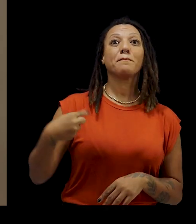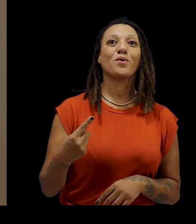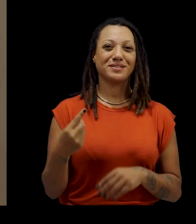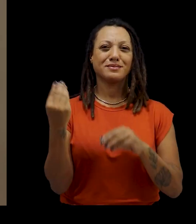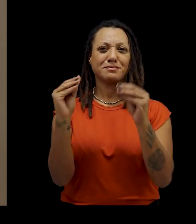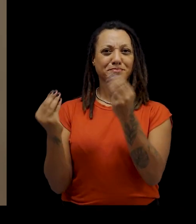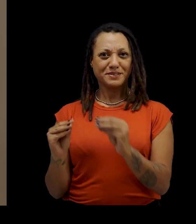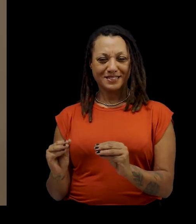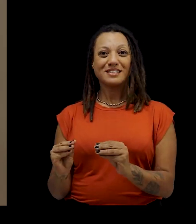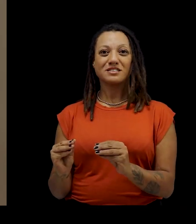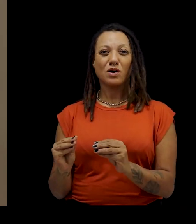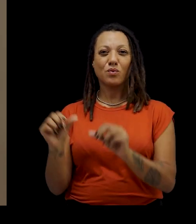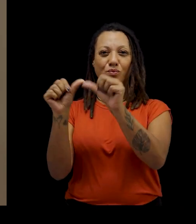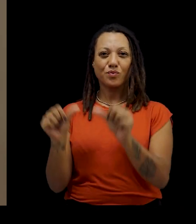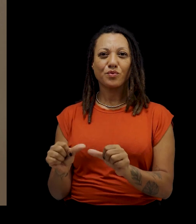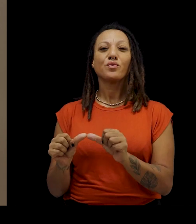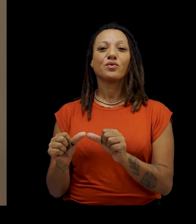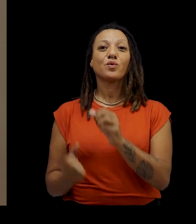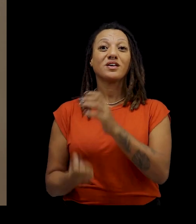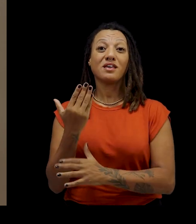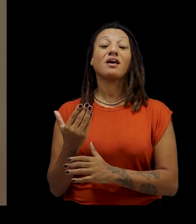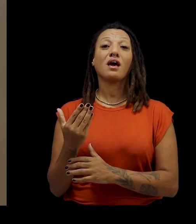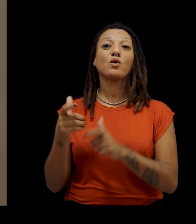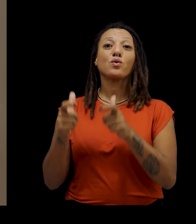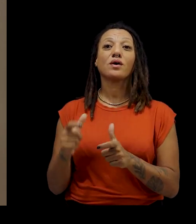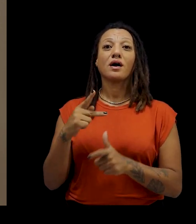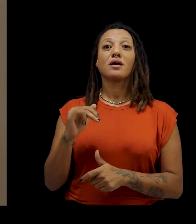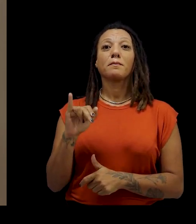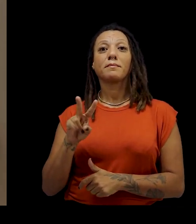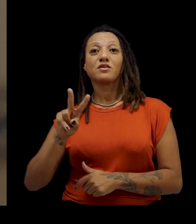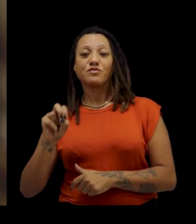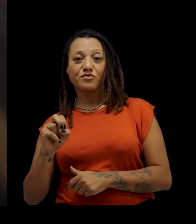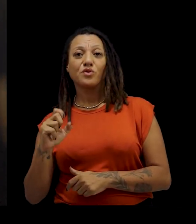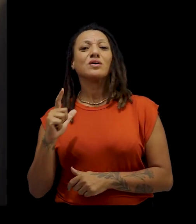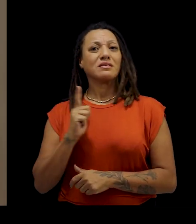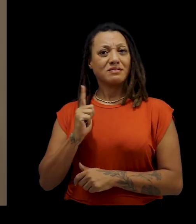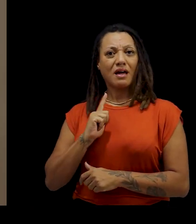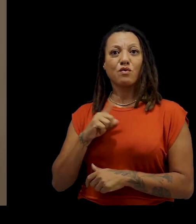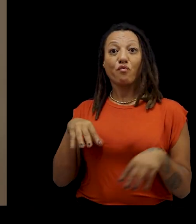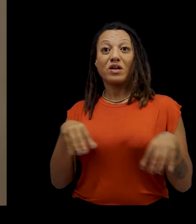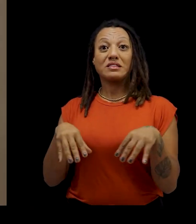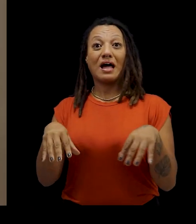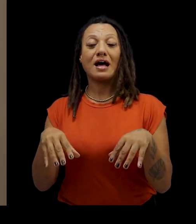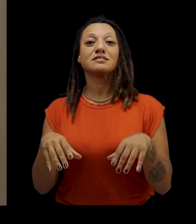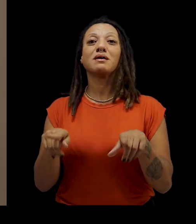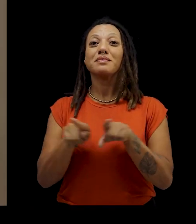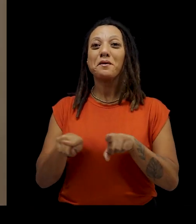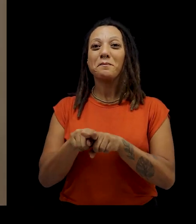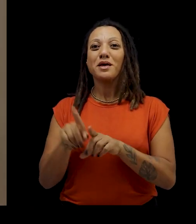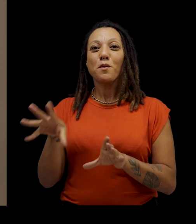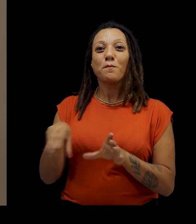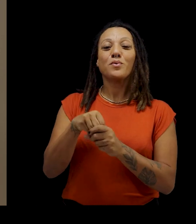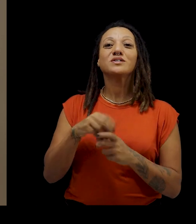muito depois, numa instalação que eu fiz para o Pivô, já está lá na Curupira, tem um cachorro fantasma que aparece,